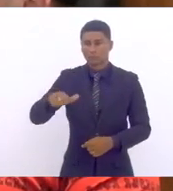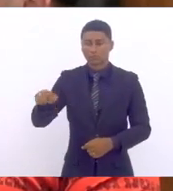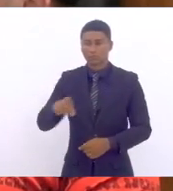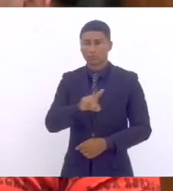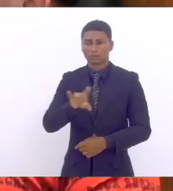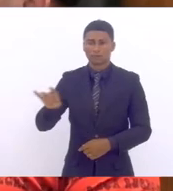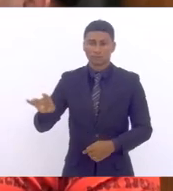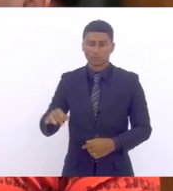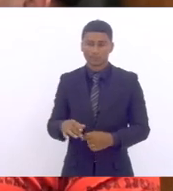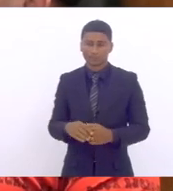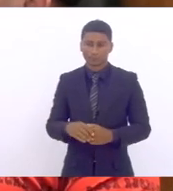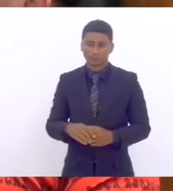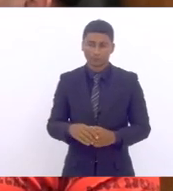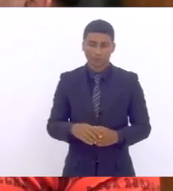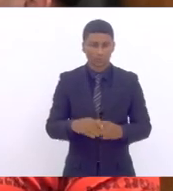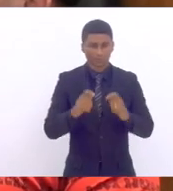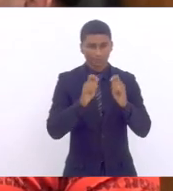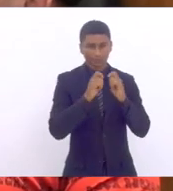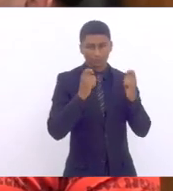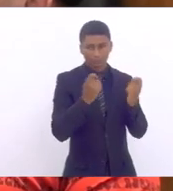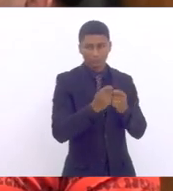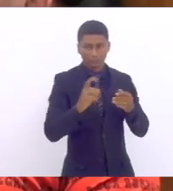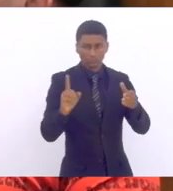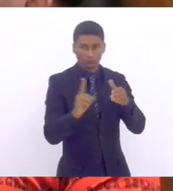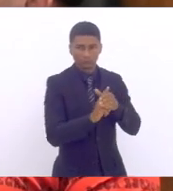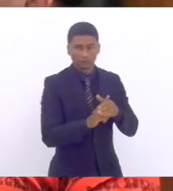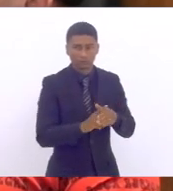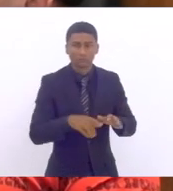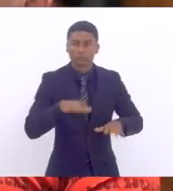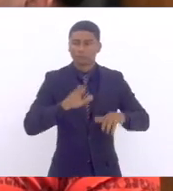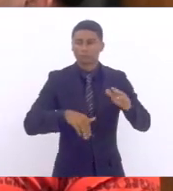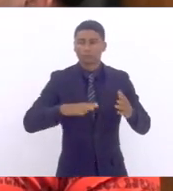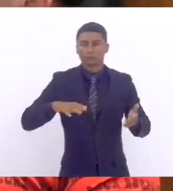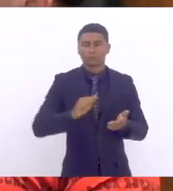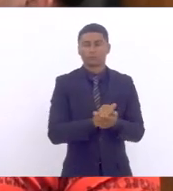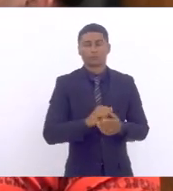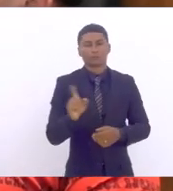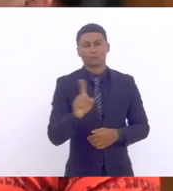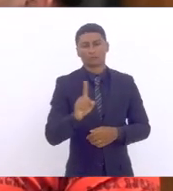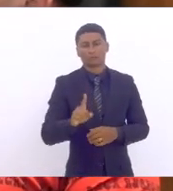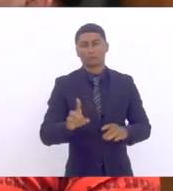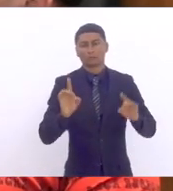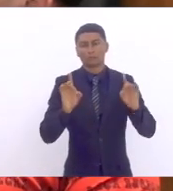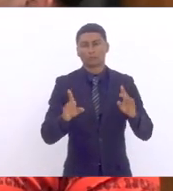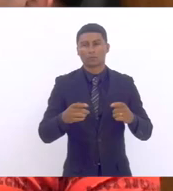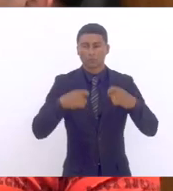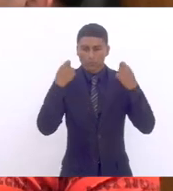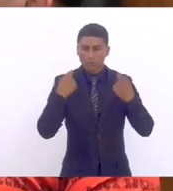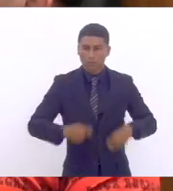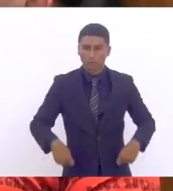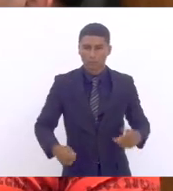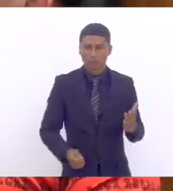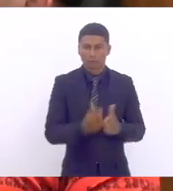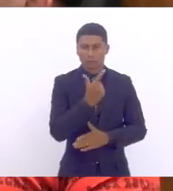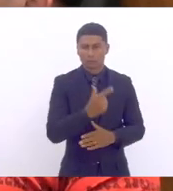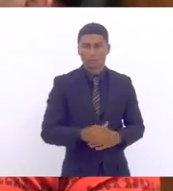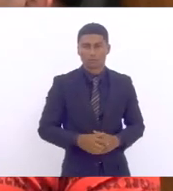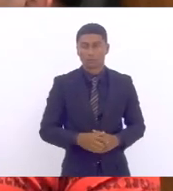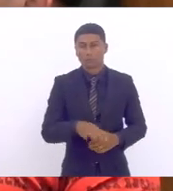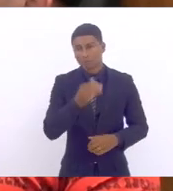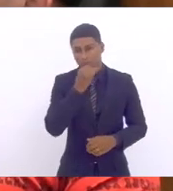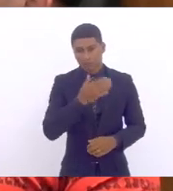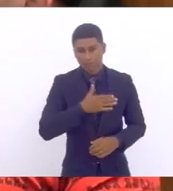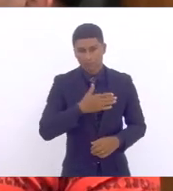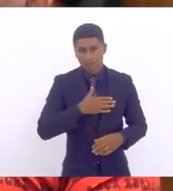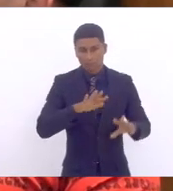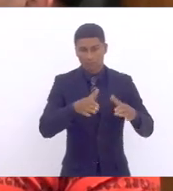associados. Associados esses que muitas vezes não são registrados e que apenas compram uma camisa. Posso mais uma vez usar minha torcida como